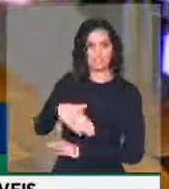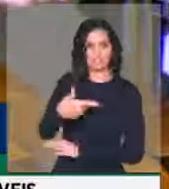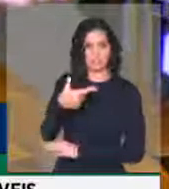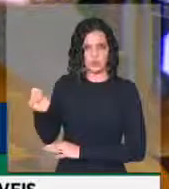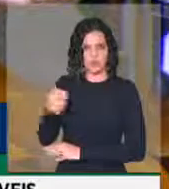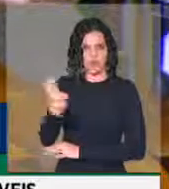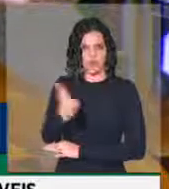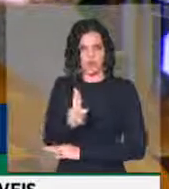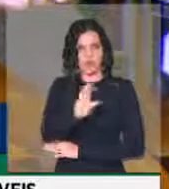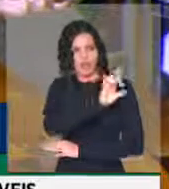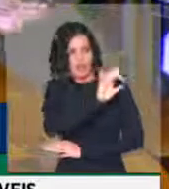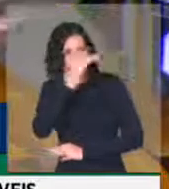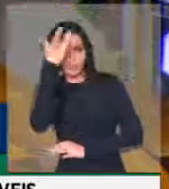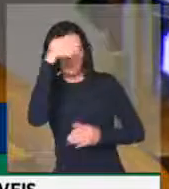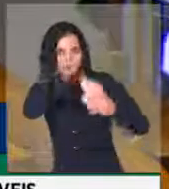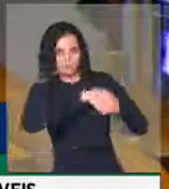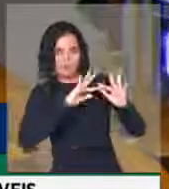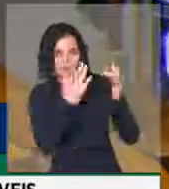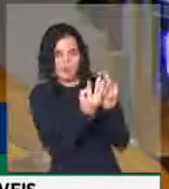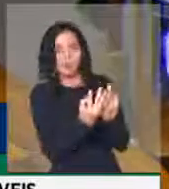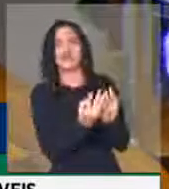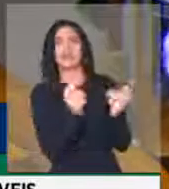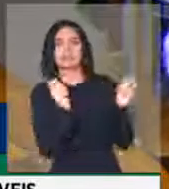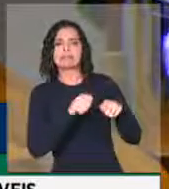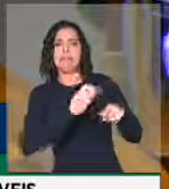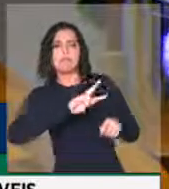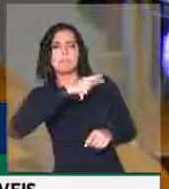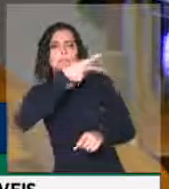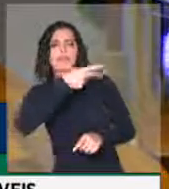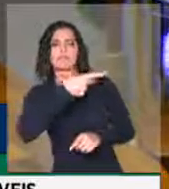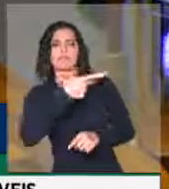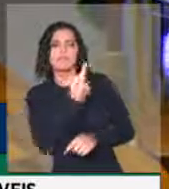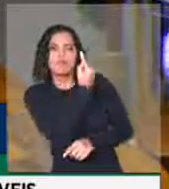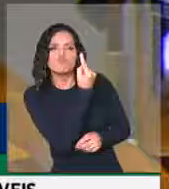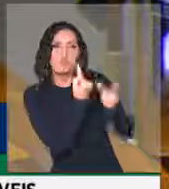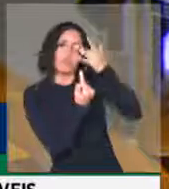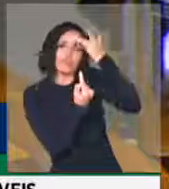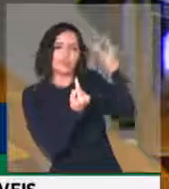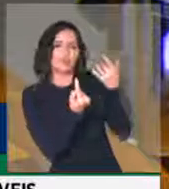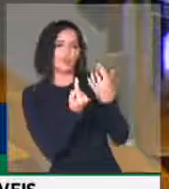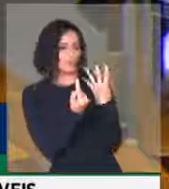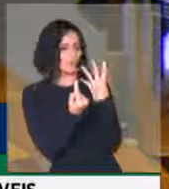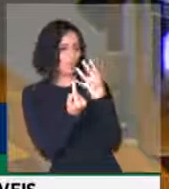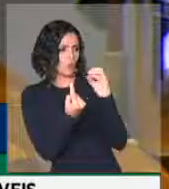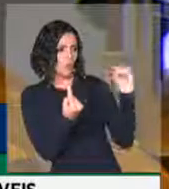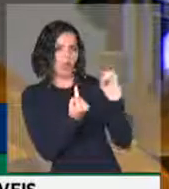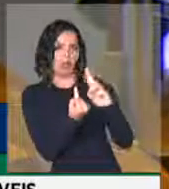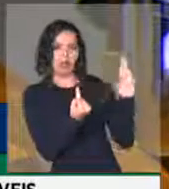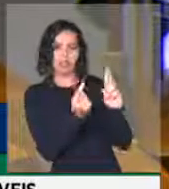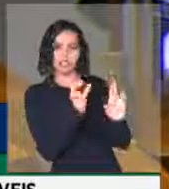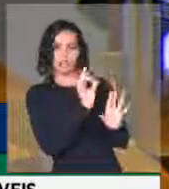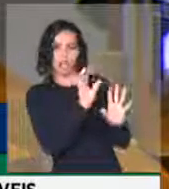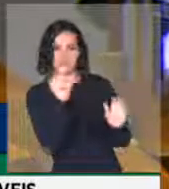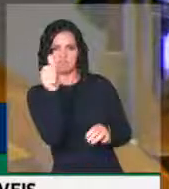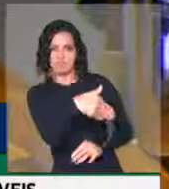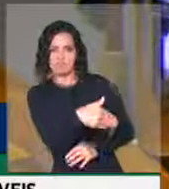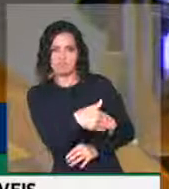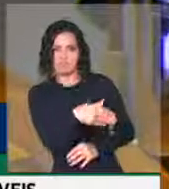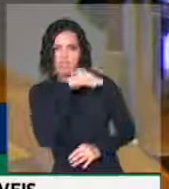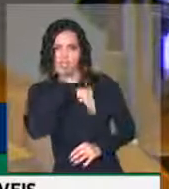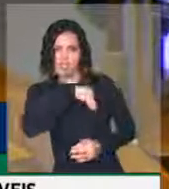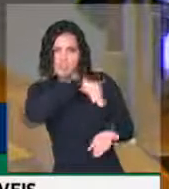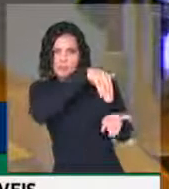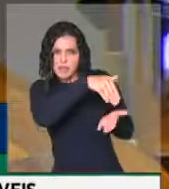R$200 por integrante da família, com a possibilidade de mais um integrante da família, transformando apenas em R$400 a